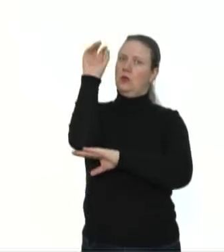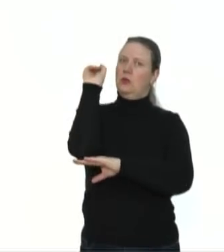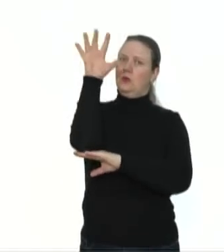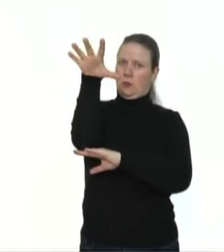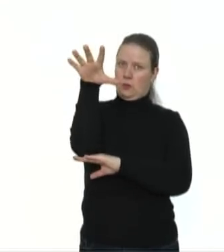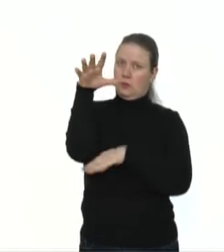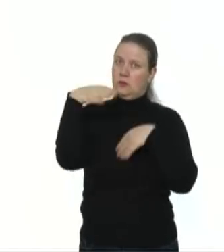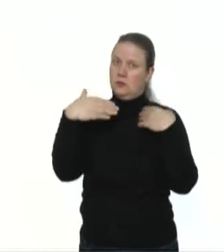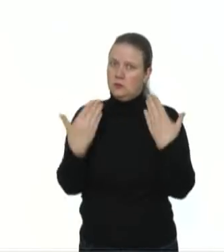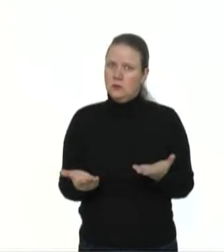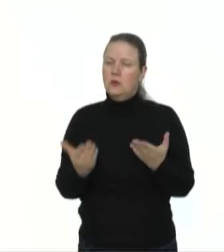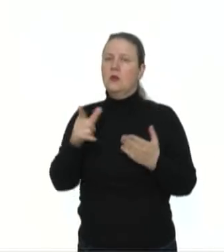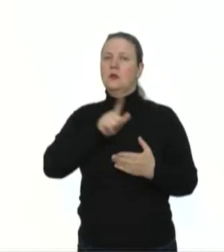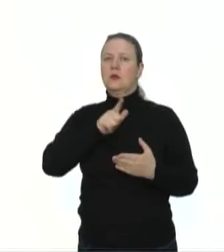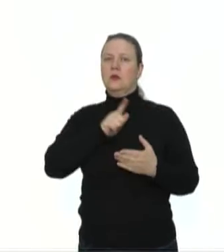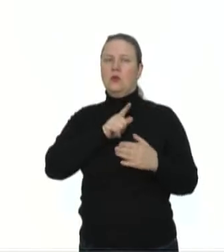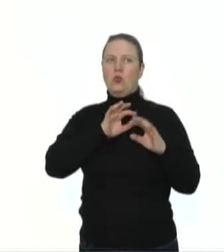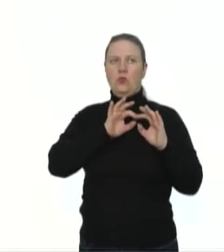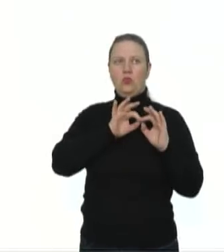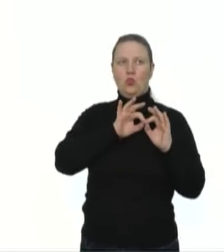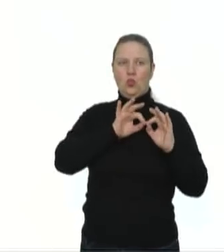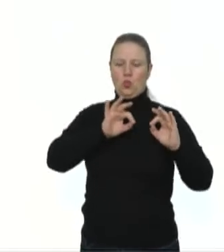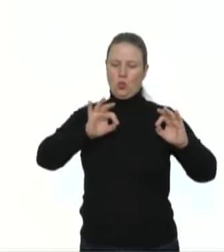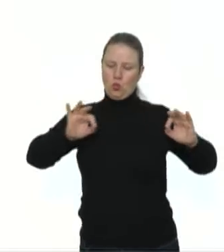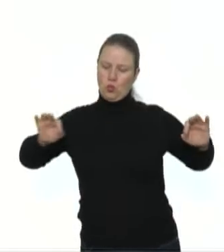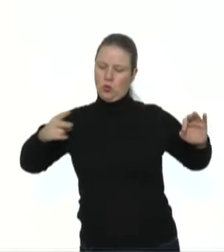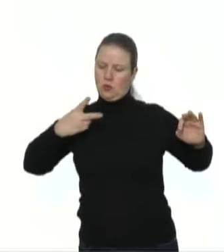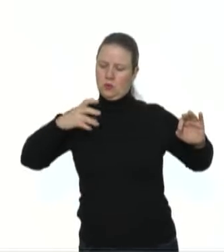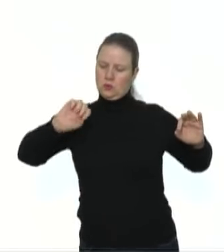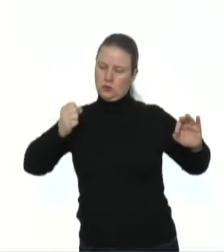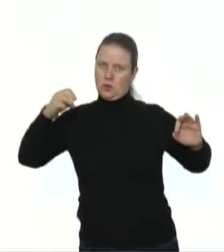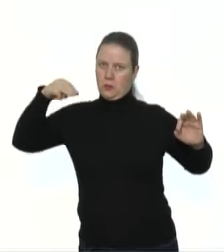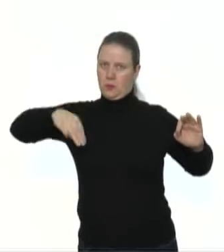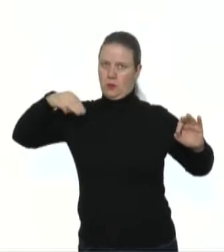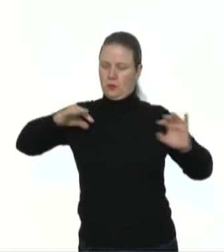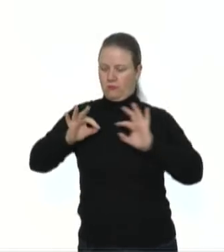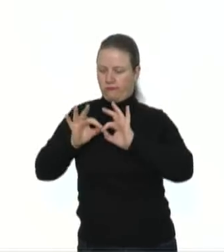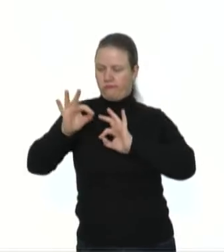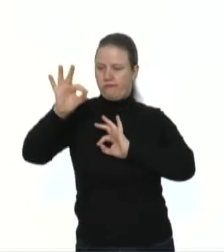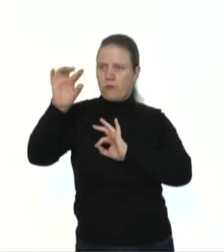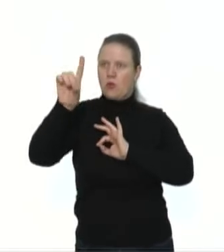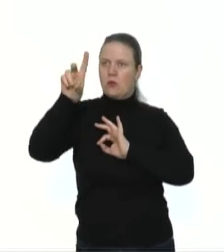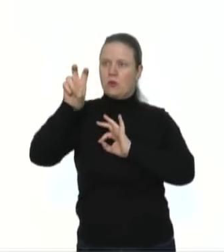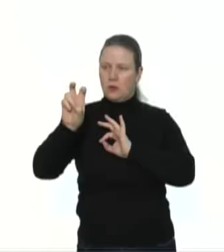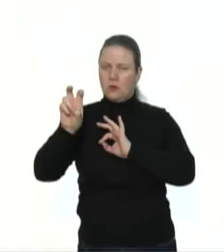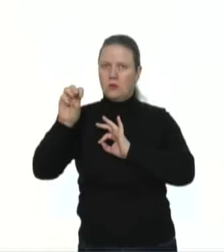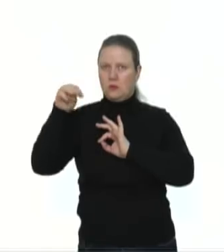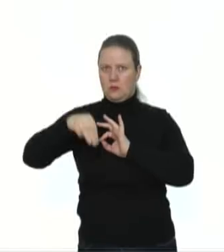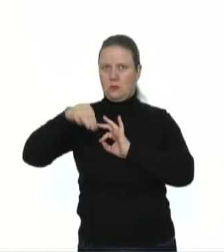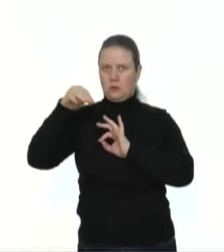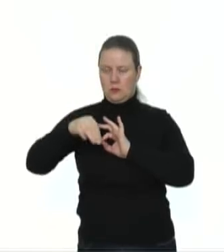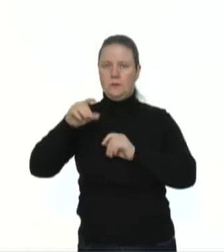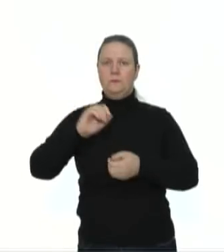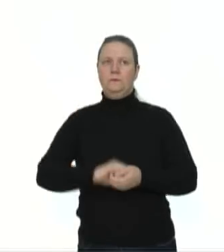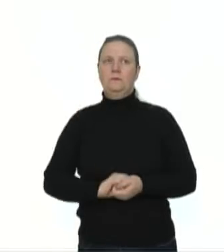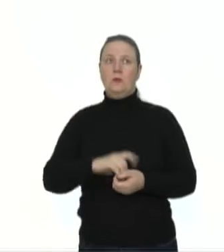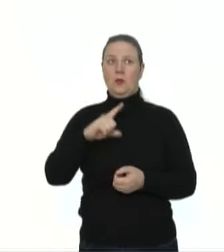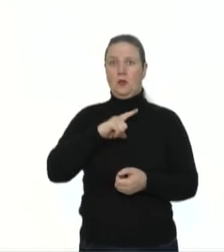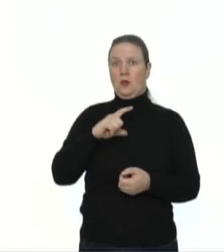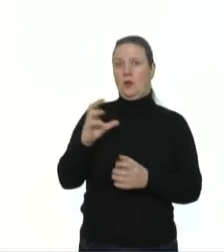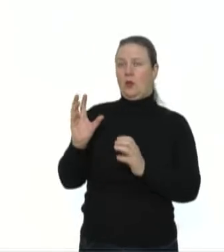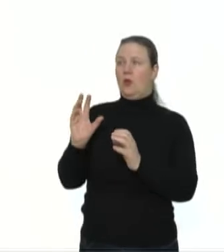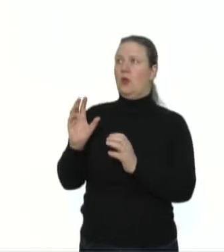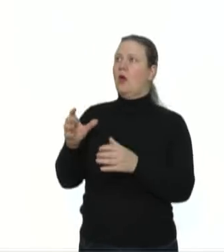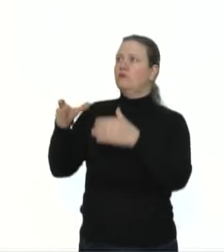basquetebol. Então ela tem 28 metros por 15. Nas extremidades, as duas cestas,